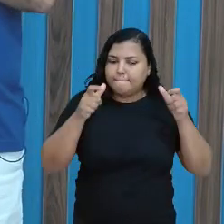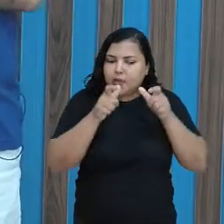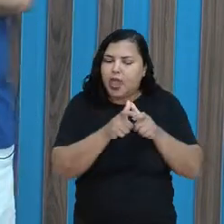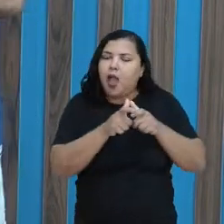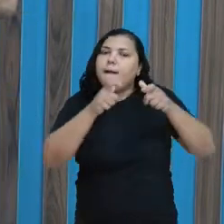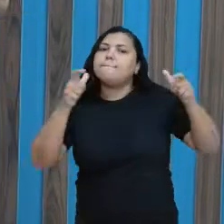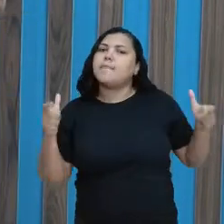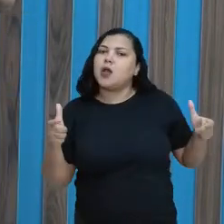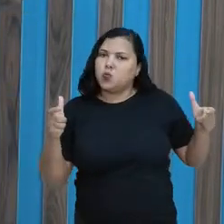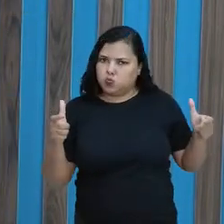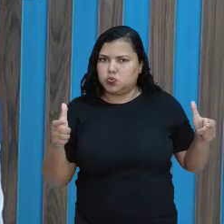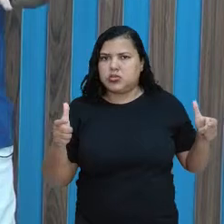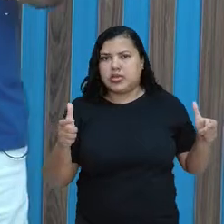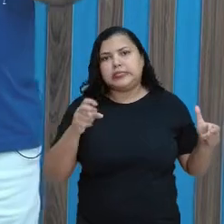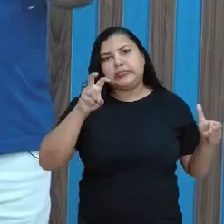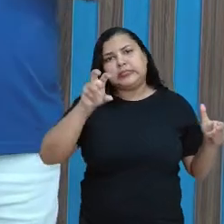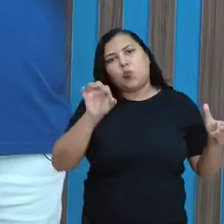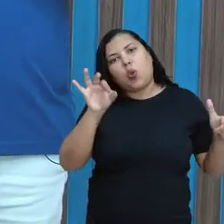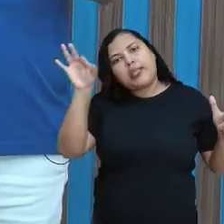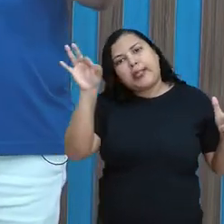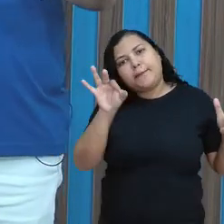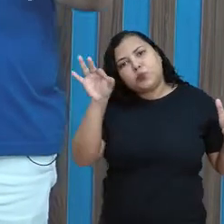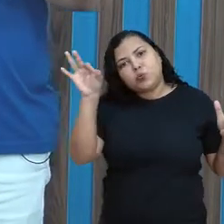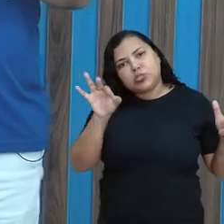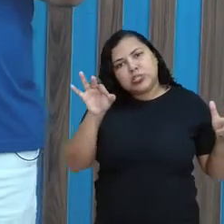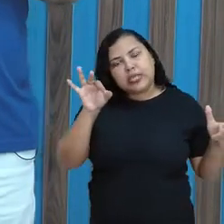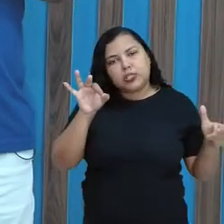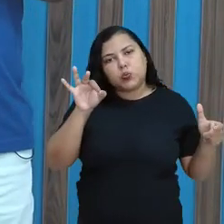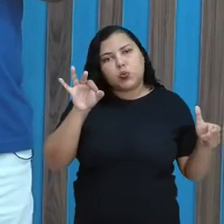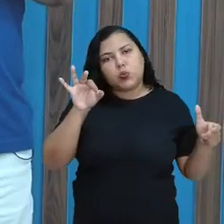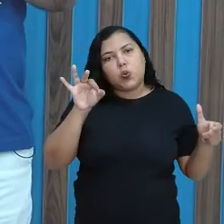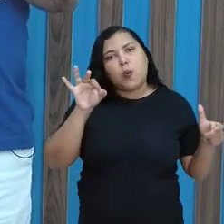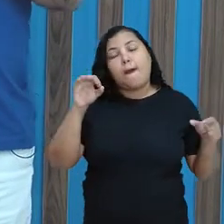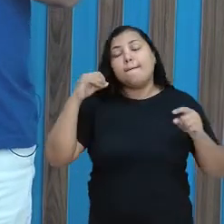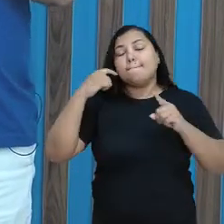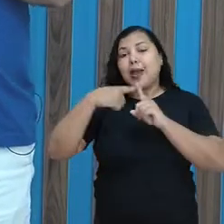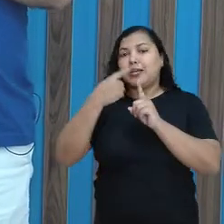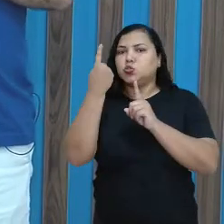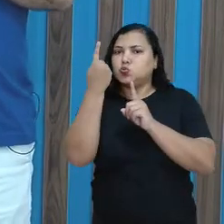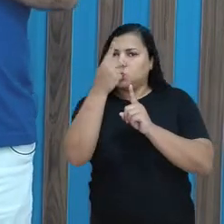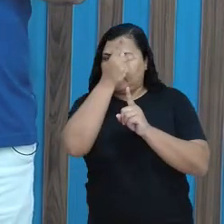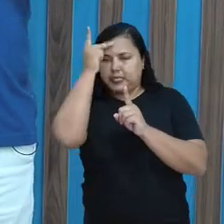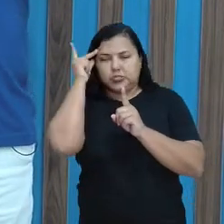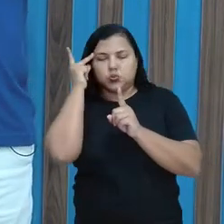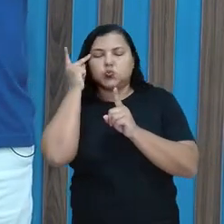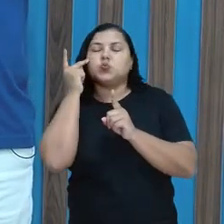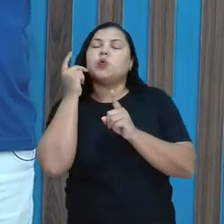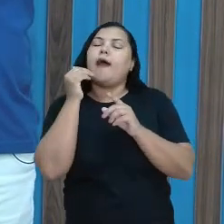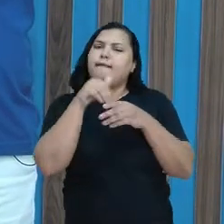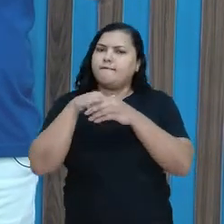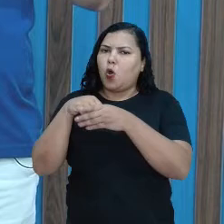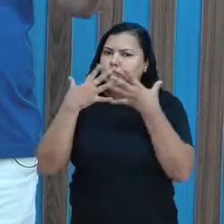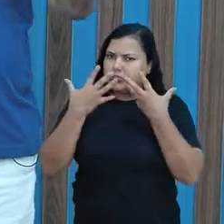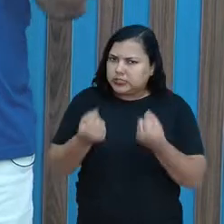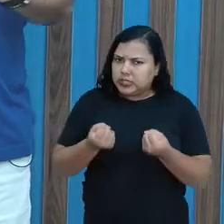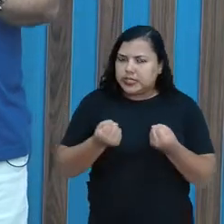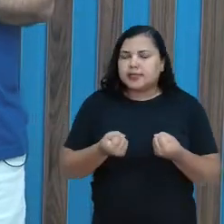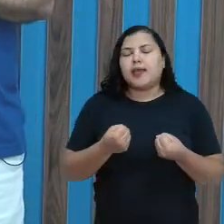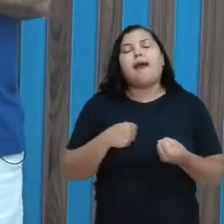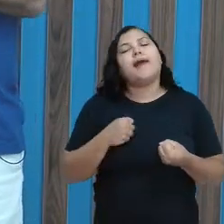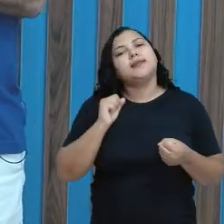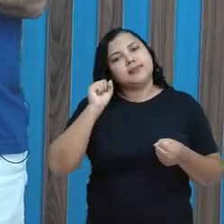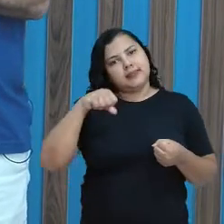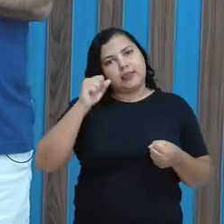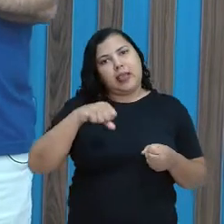maioria simples, ou seja, 50% dos deputados mais um, mas existem propostas, né, que quando elas vêm para